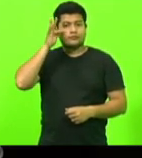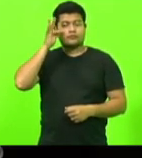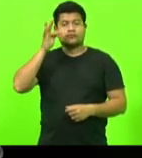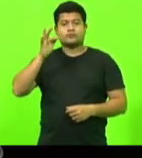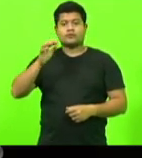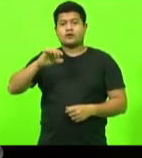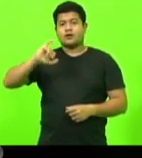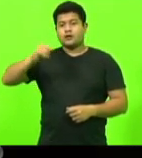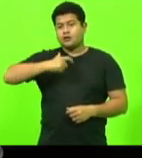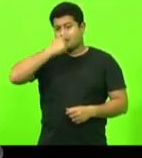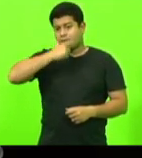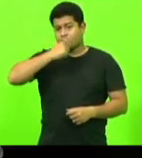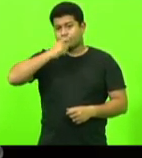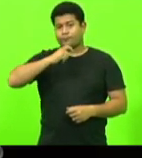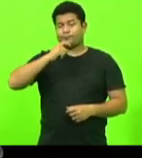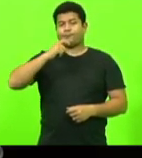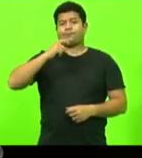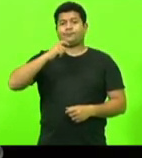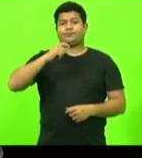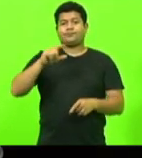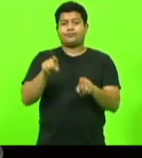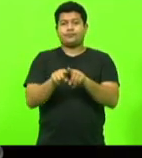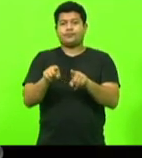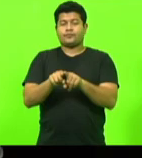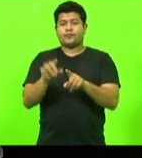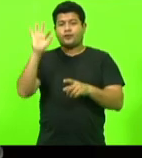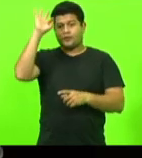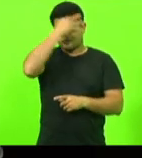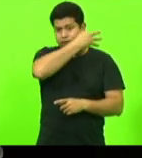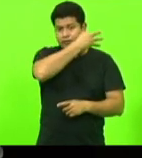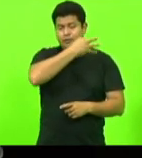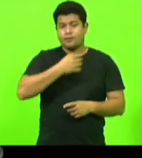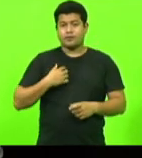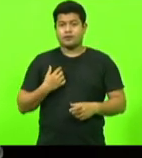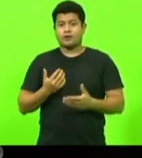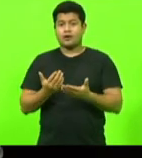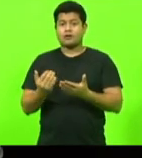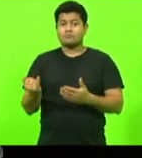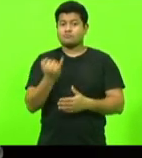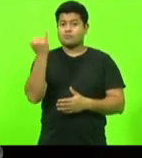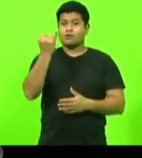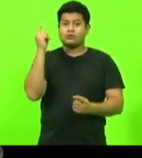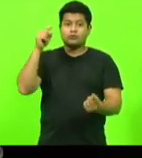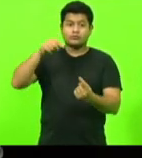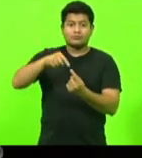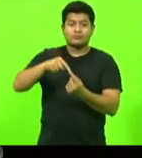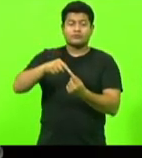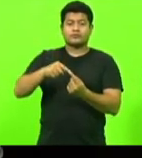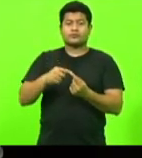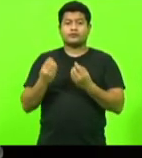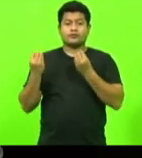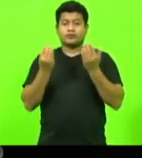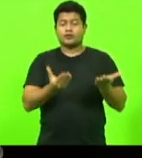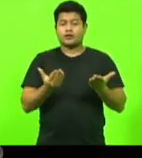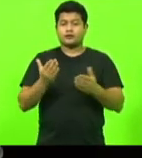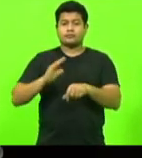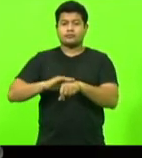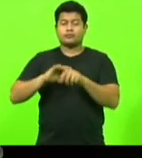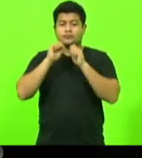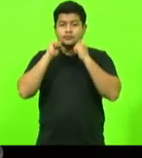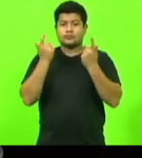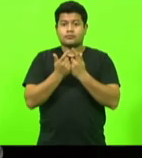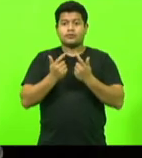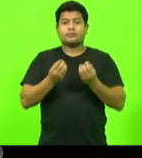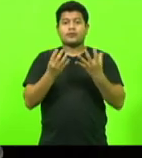Pomper e deputado Fabiano da Luz, receberam a importante missão concedida pela Assembleia Legislativa para analisar